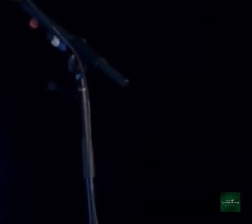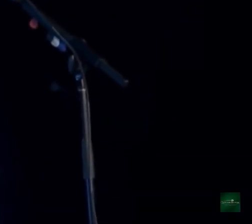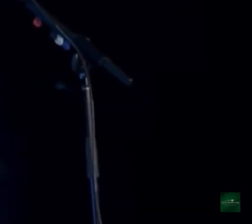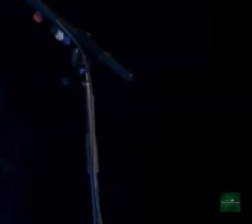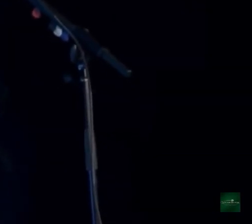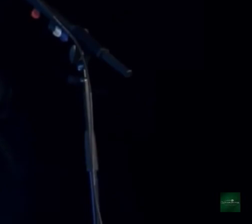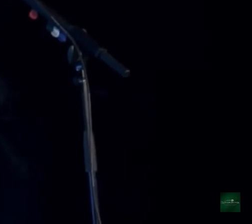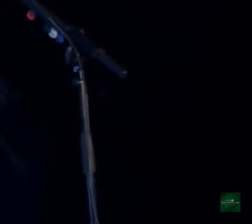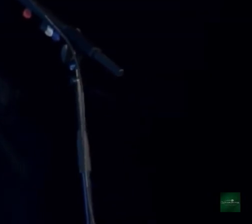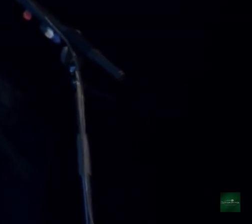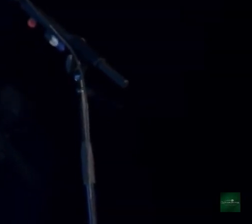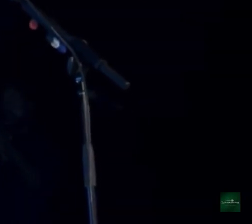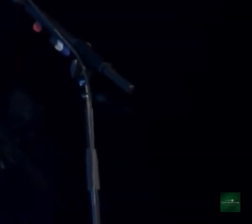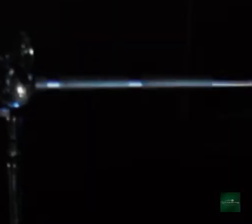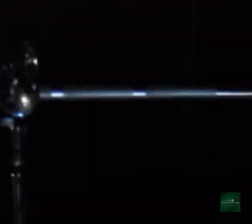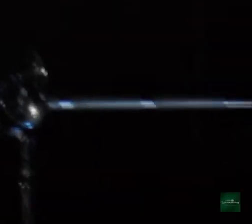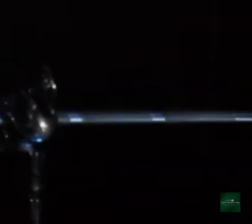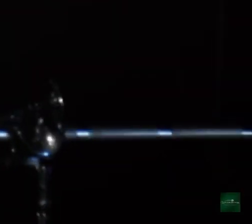Infinito.